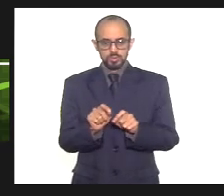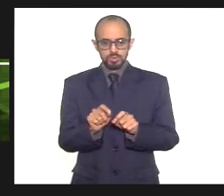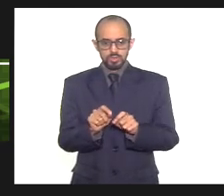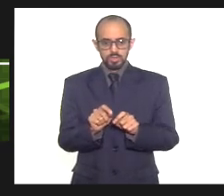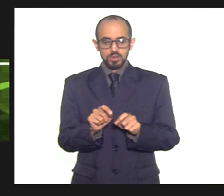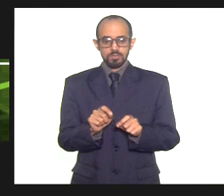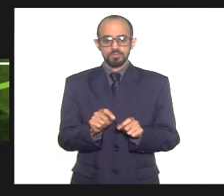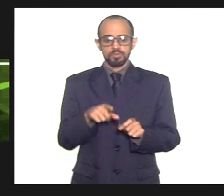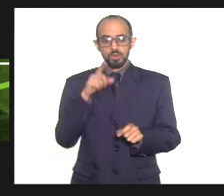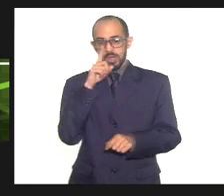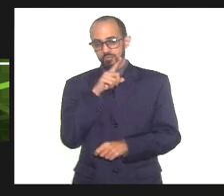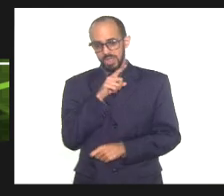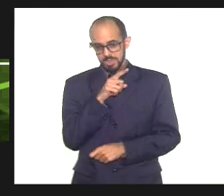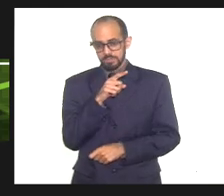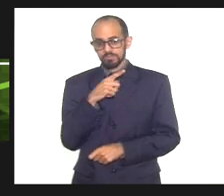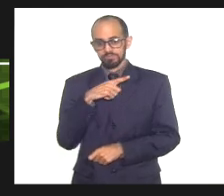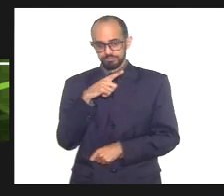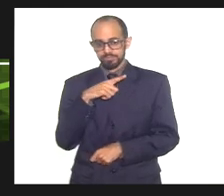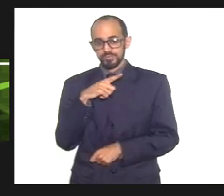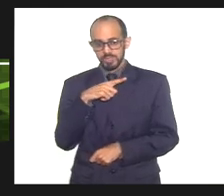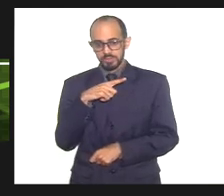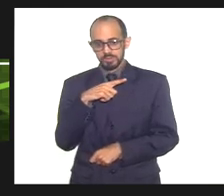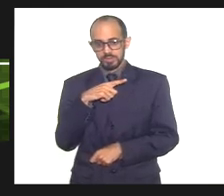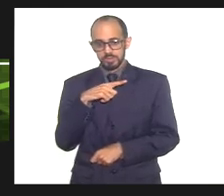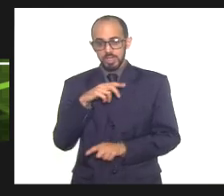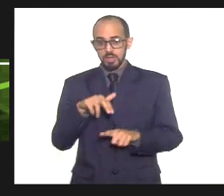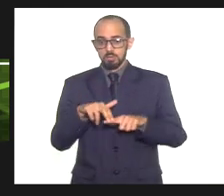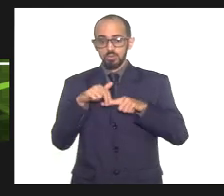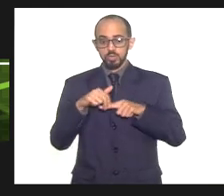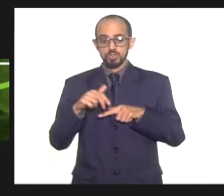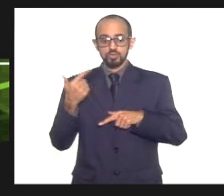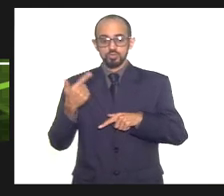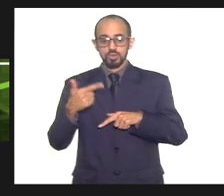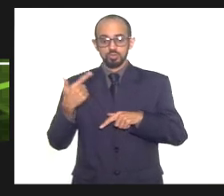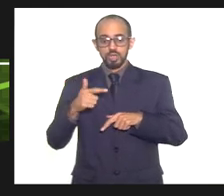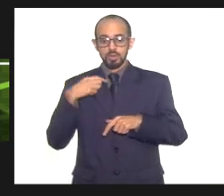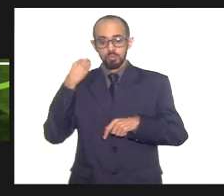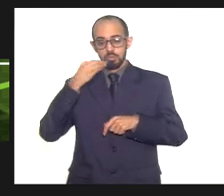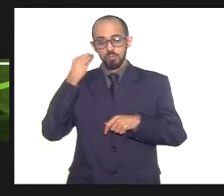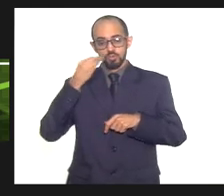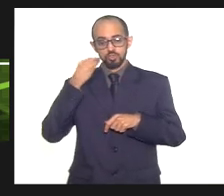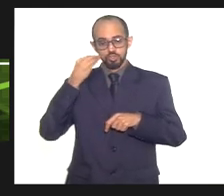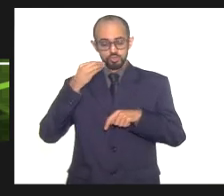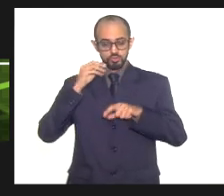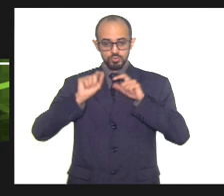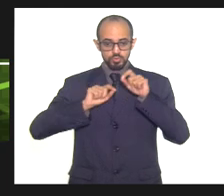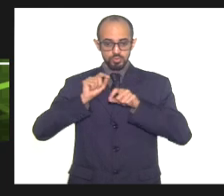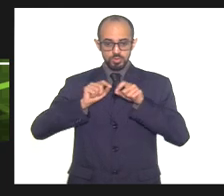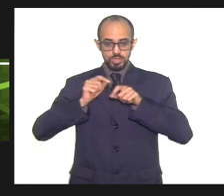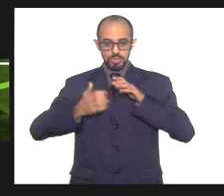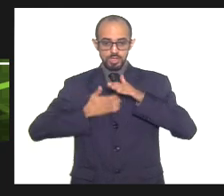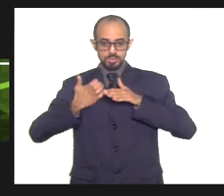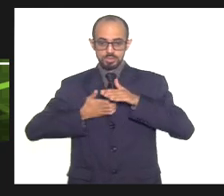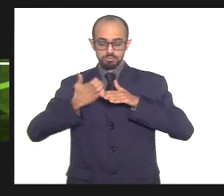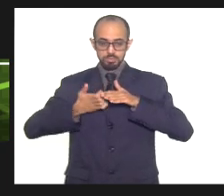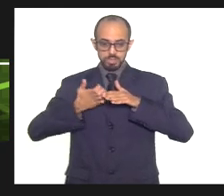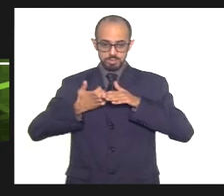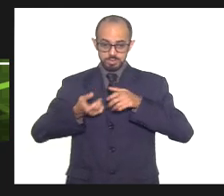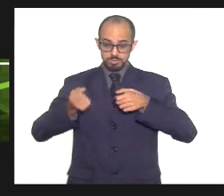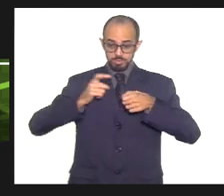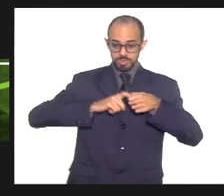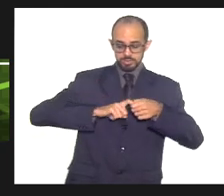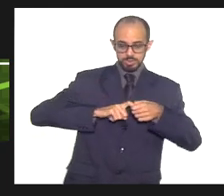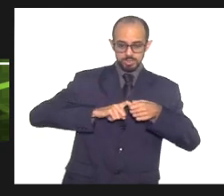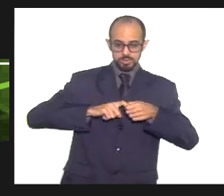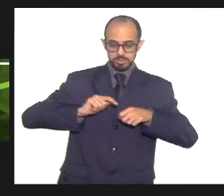existe esse buraco. E não há porquê as concessionárias elas operam